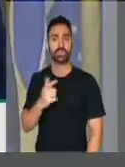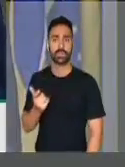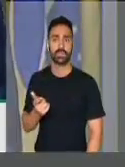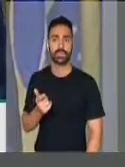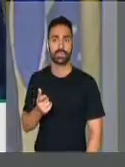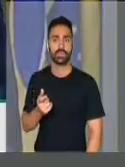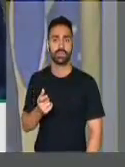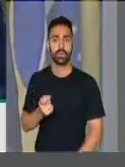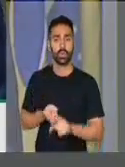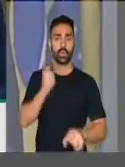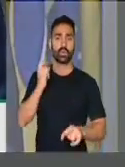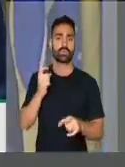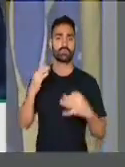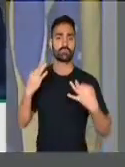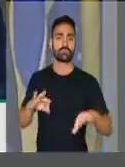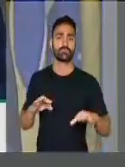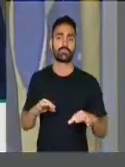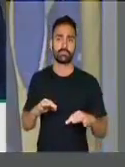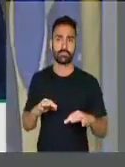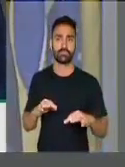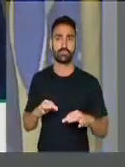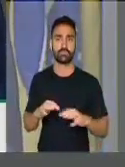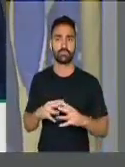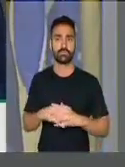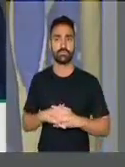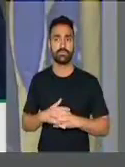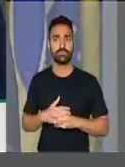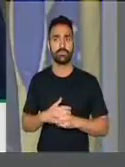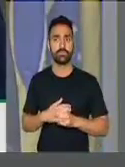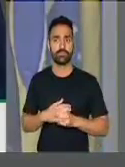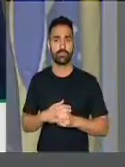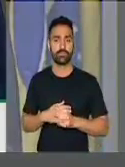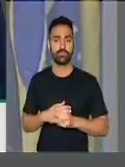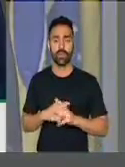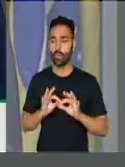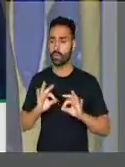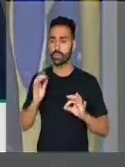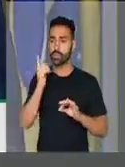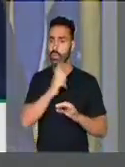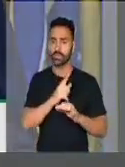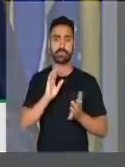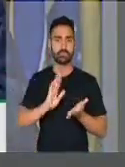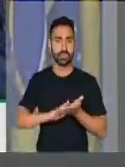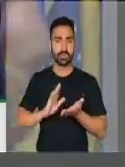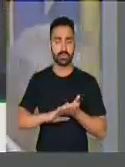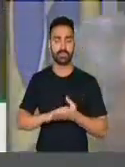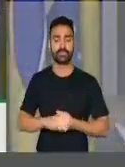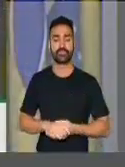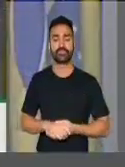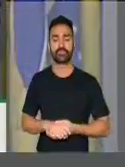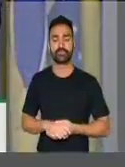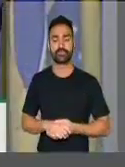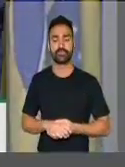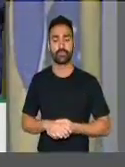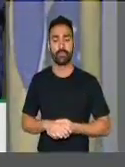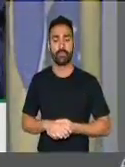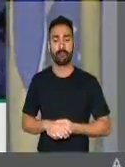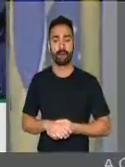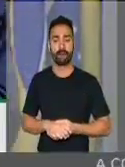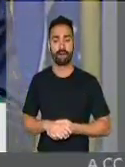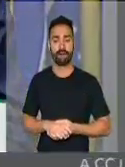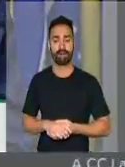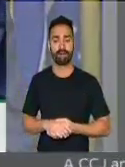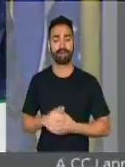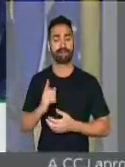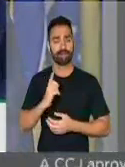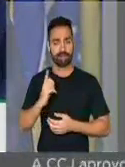usufruir desta grande conquista. Eu digo isso no momento em que